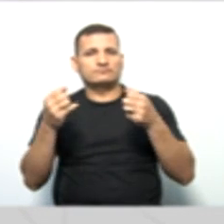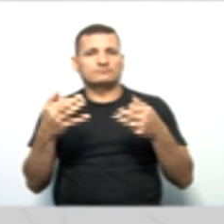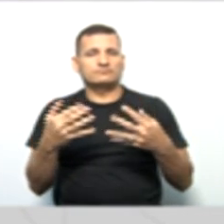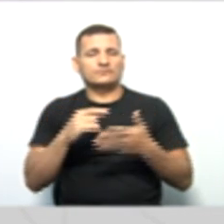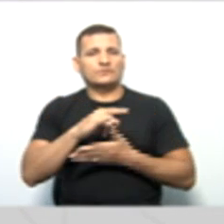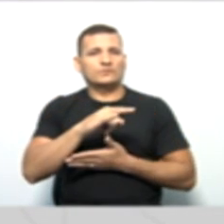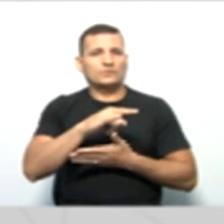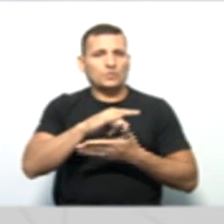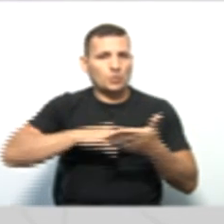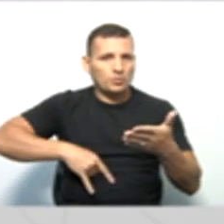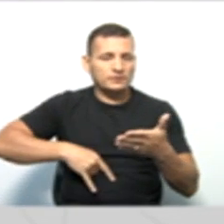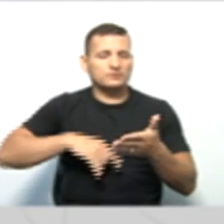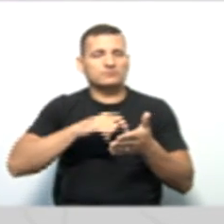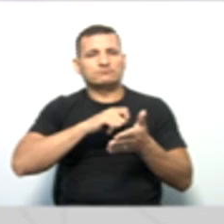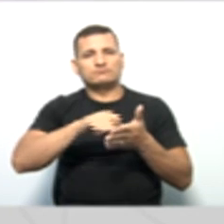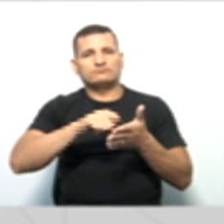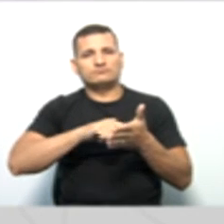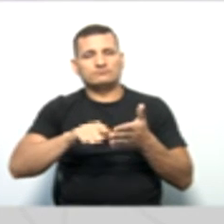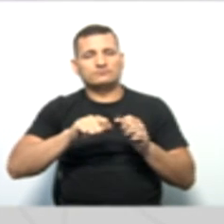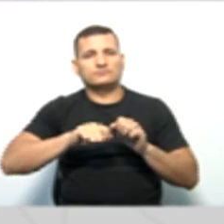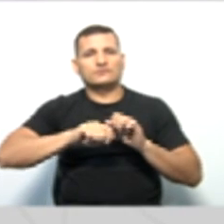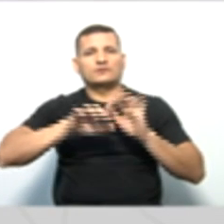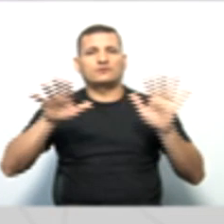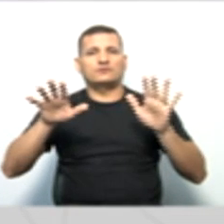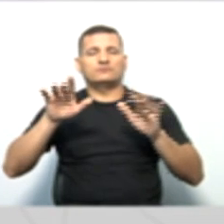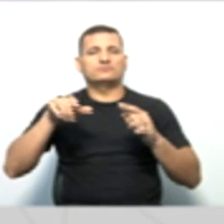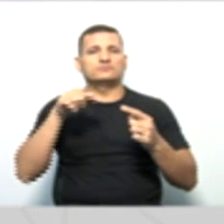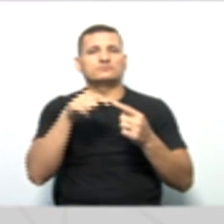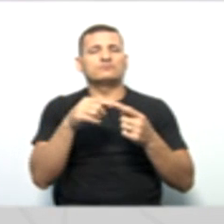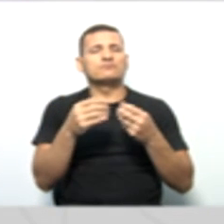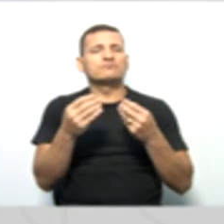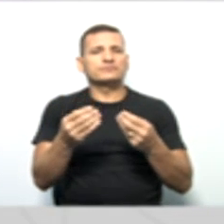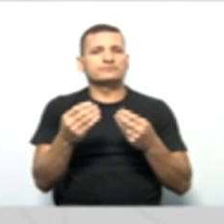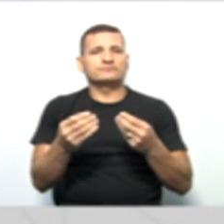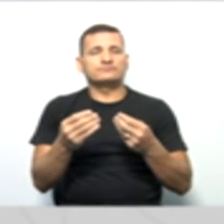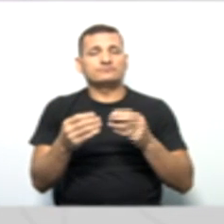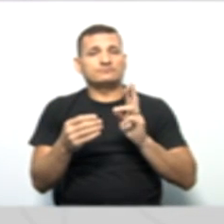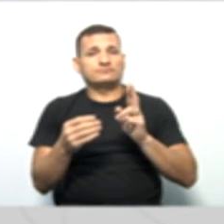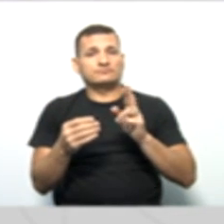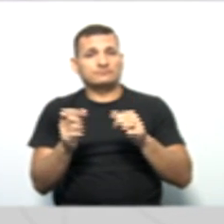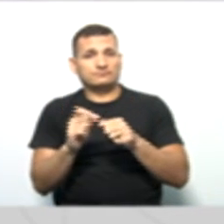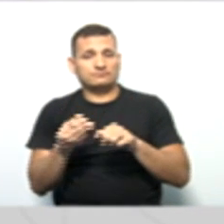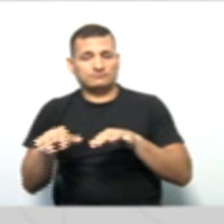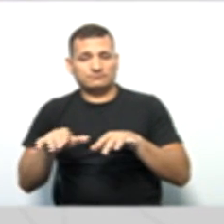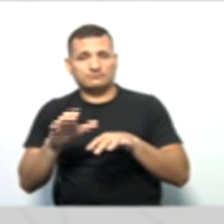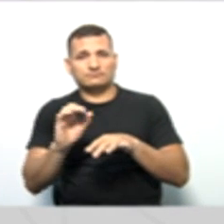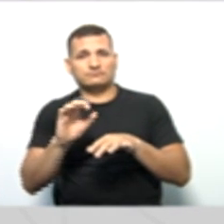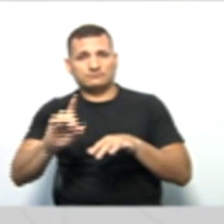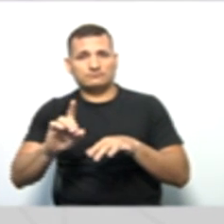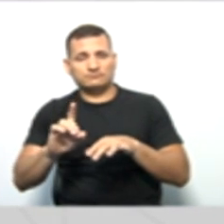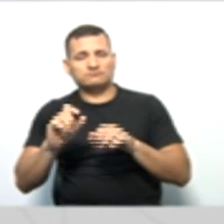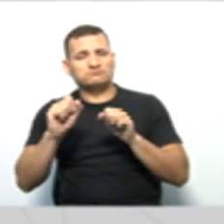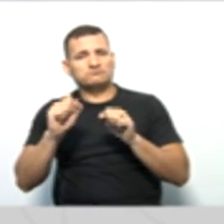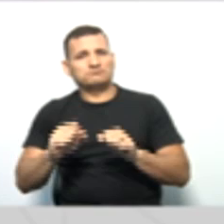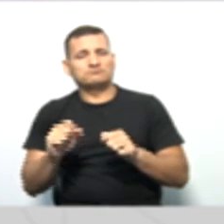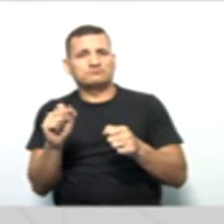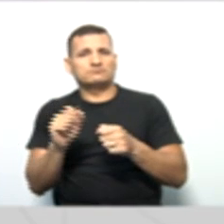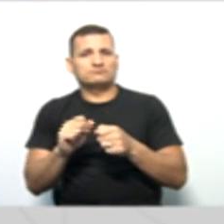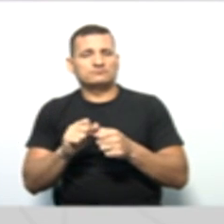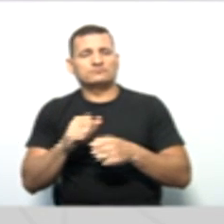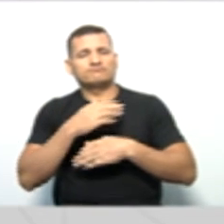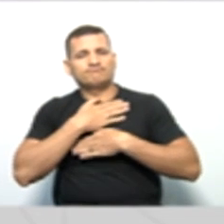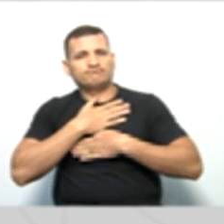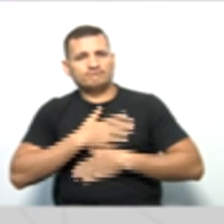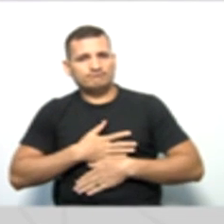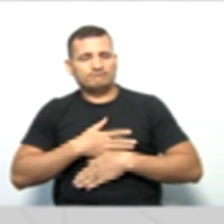Documentação que é clara, objetiva, para quê? Para que quem for criar o código-fonte possa fazer aquilo de maneira